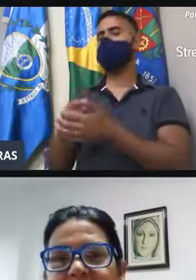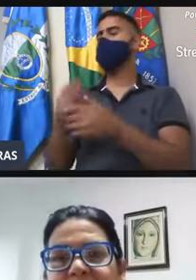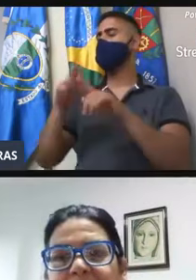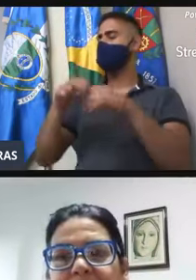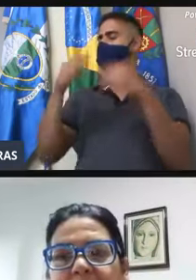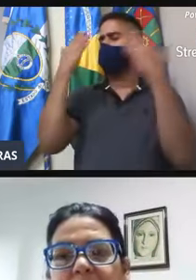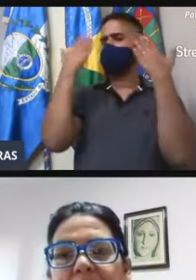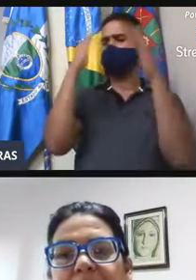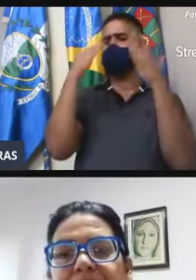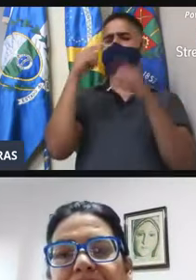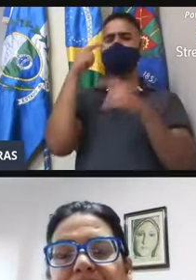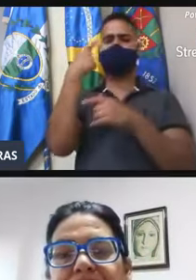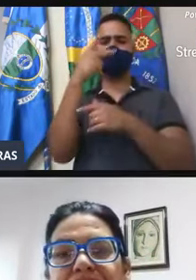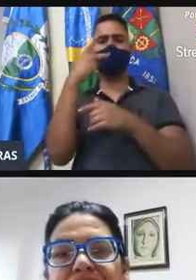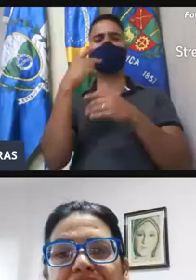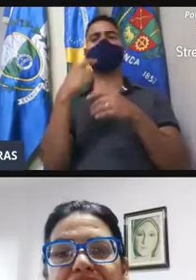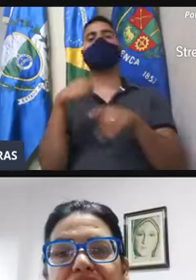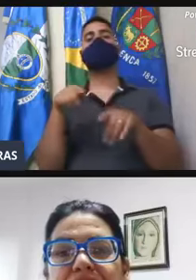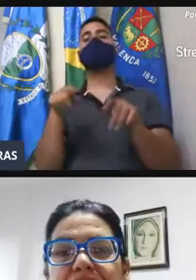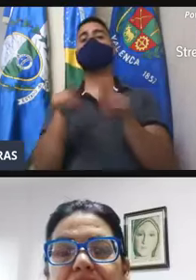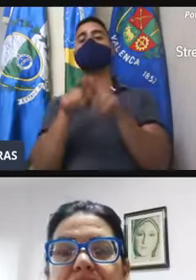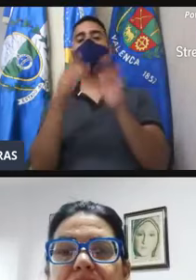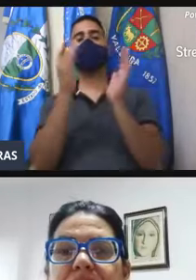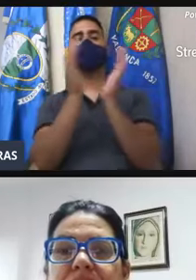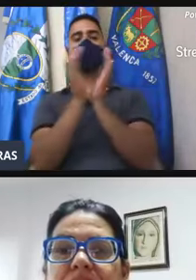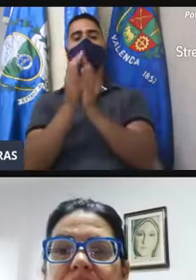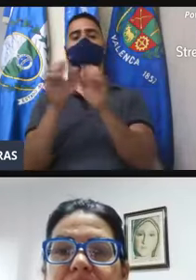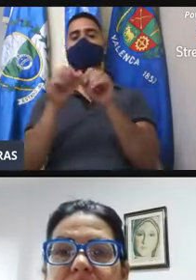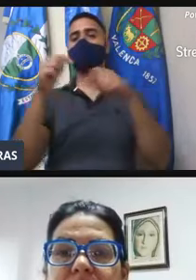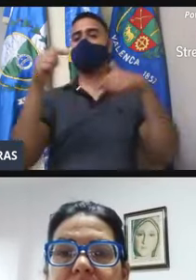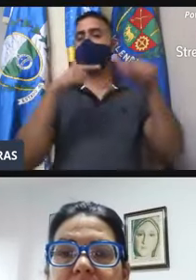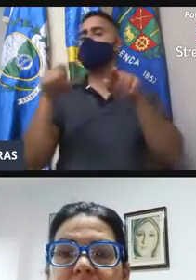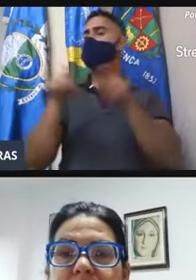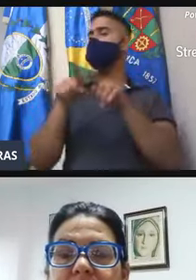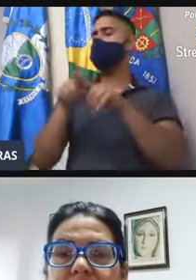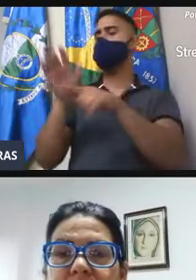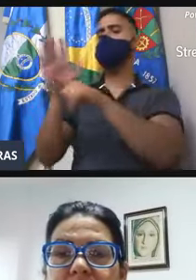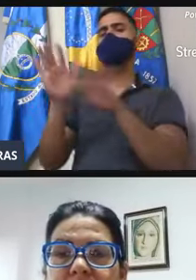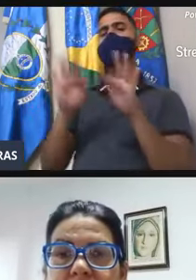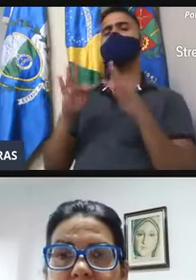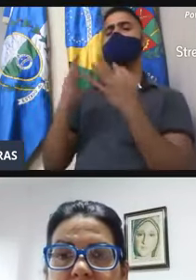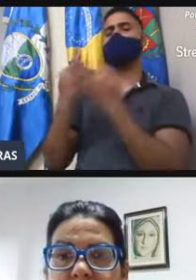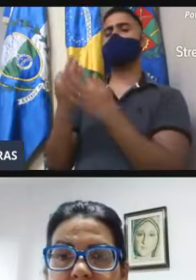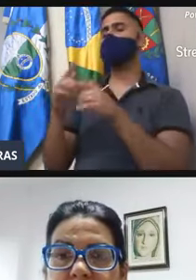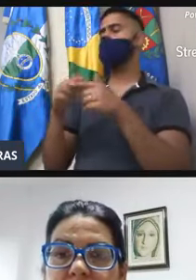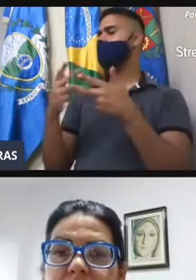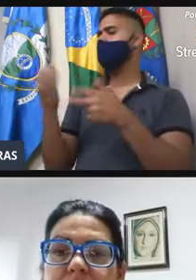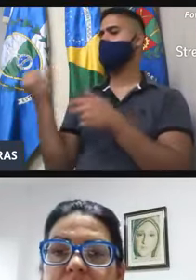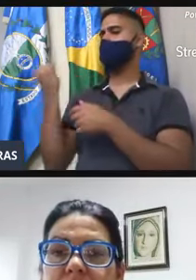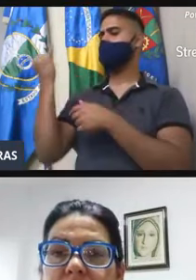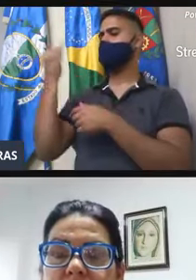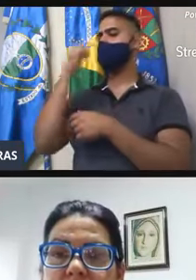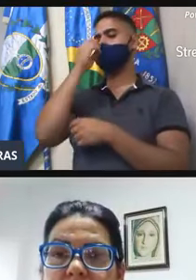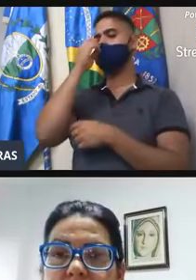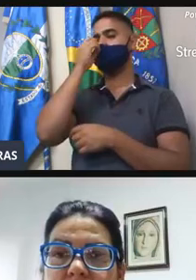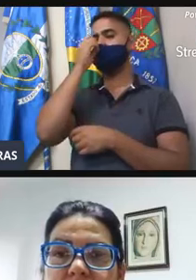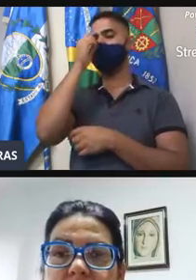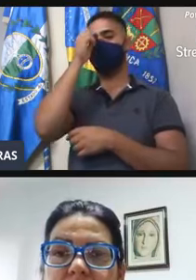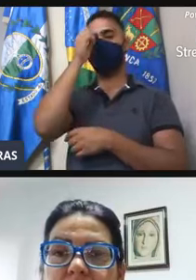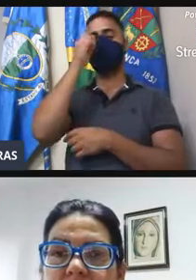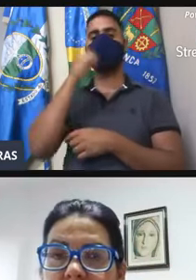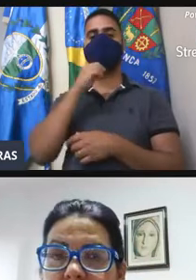muito a vocês, porque além de fazer o trabalho de vocês, vocês salvaram vidas, que é muito importante. E eu fico